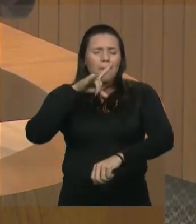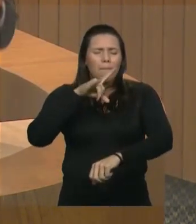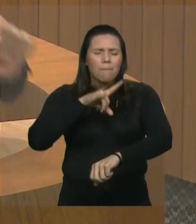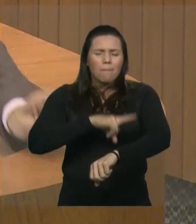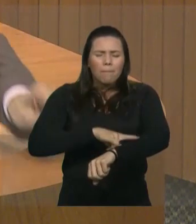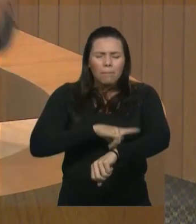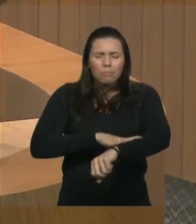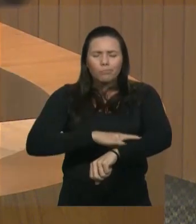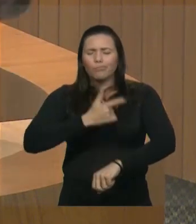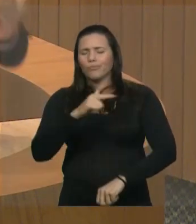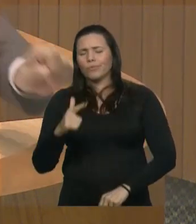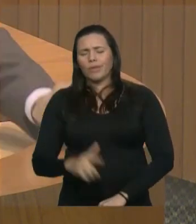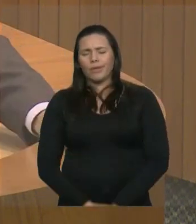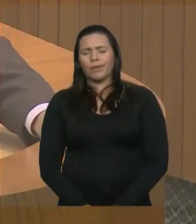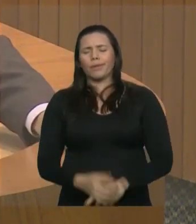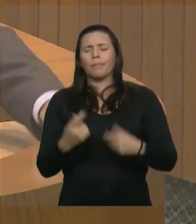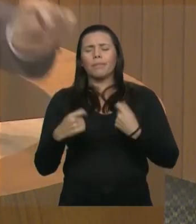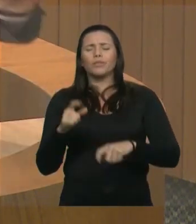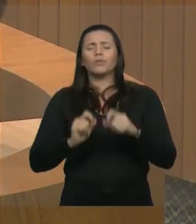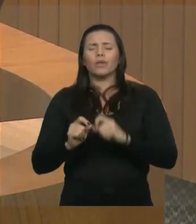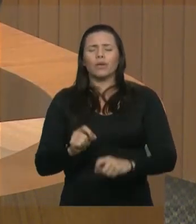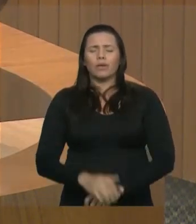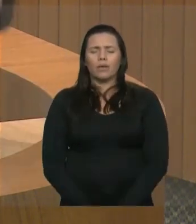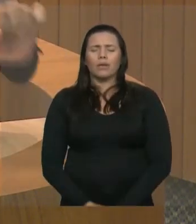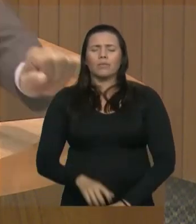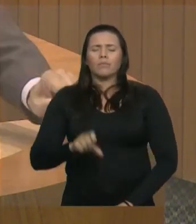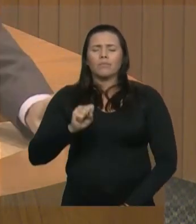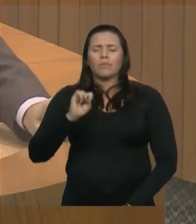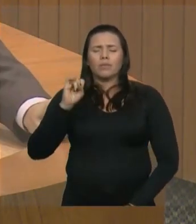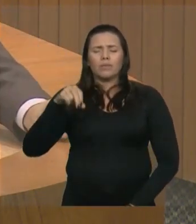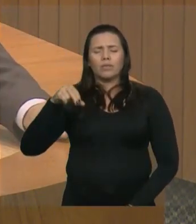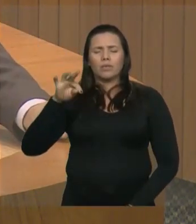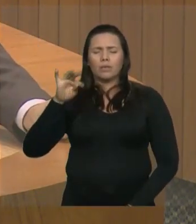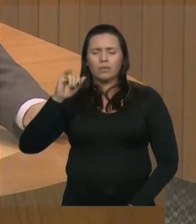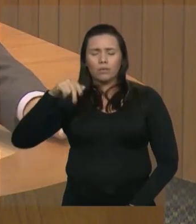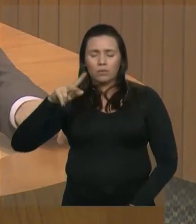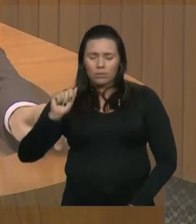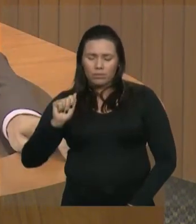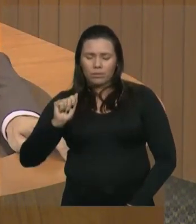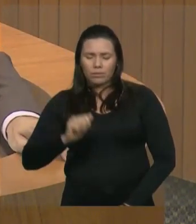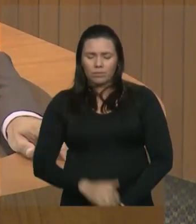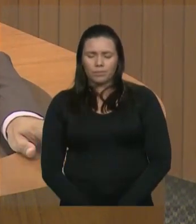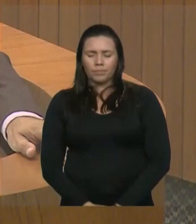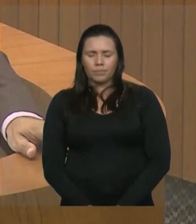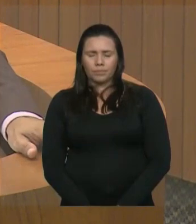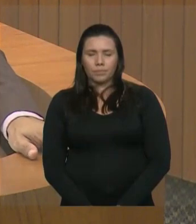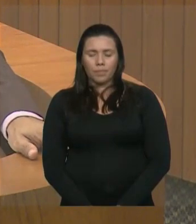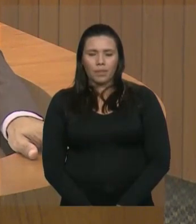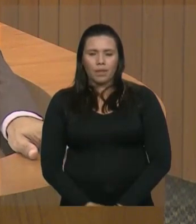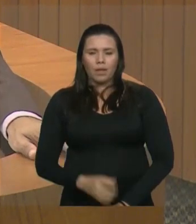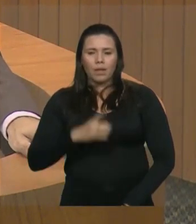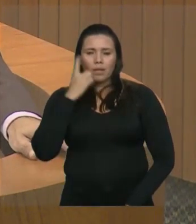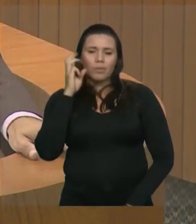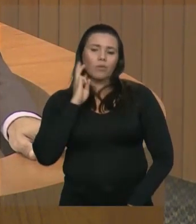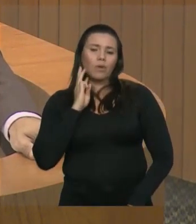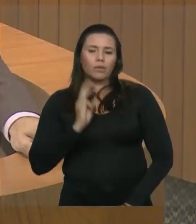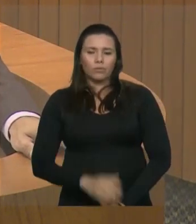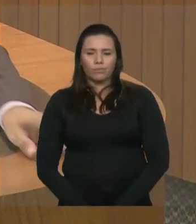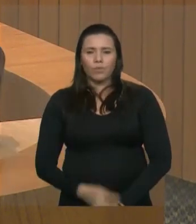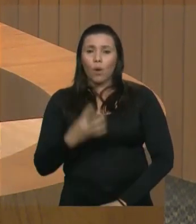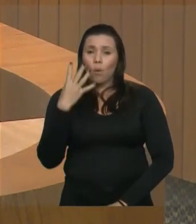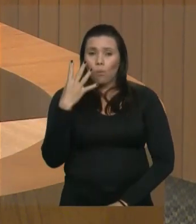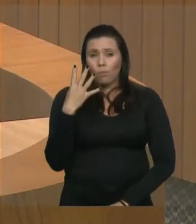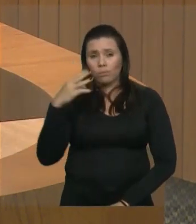uma cintina, deputado uma Elton. Privada, para fazer as suas necessidades. Deputado Hélio, já passou 4 minutos do seu tempo. Vou concluir, senhor